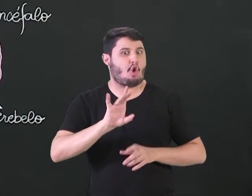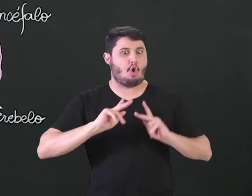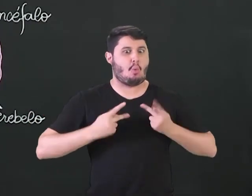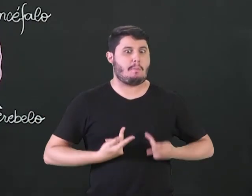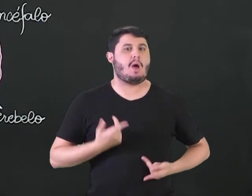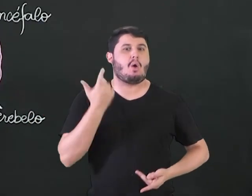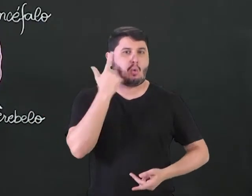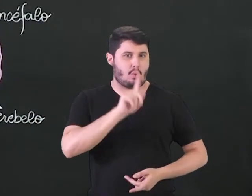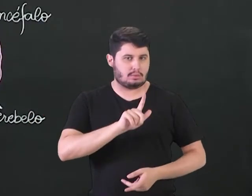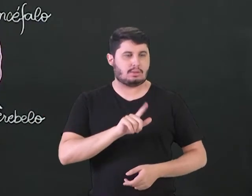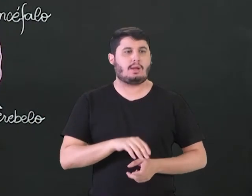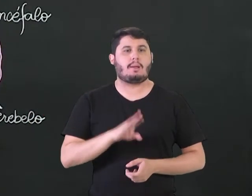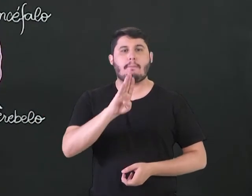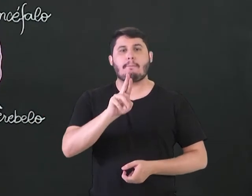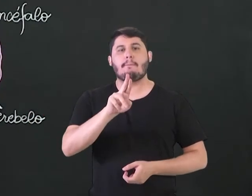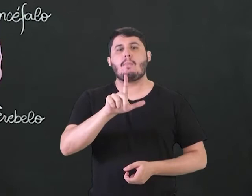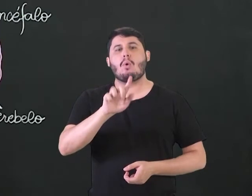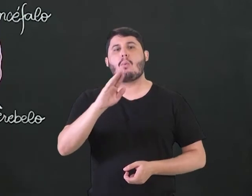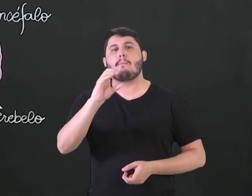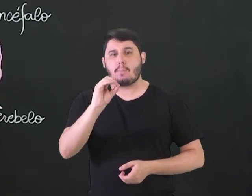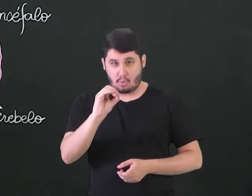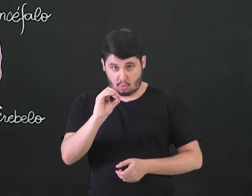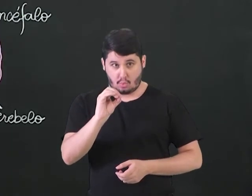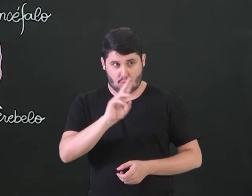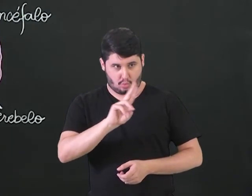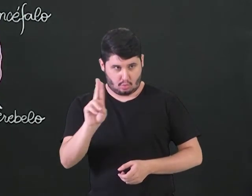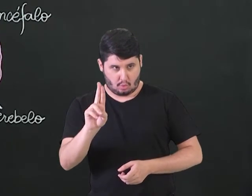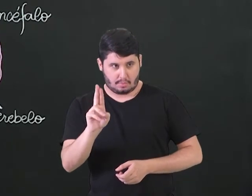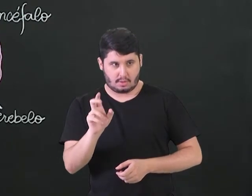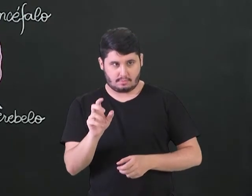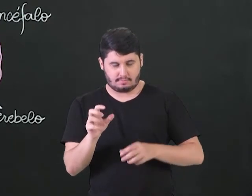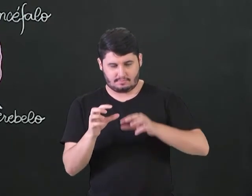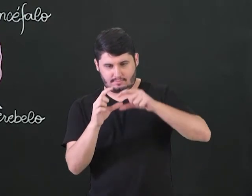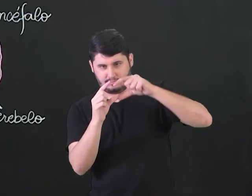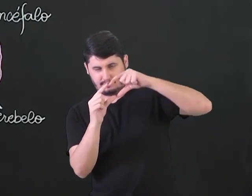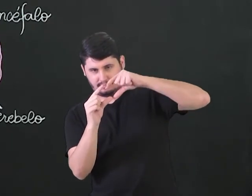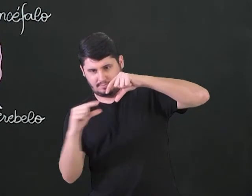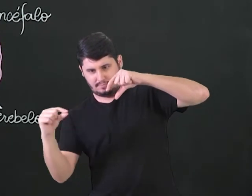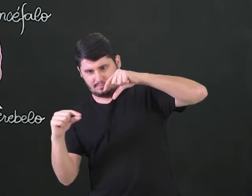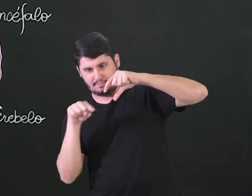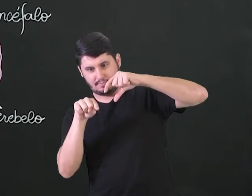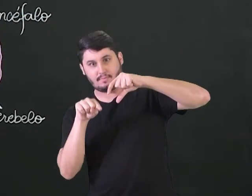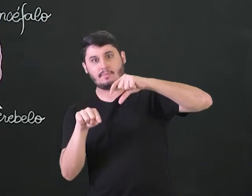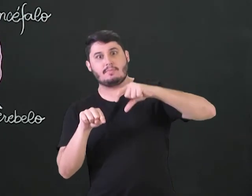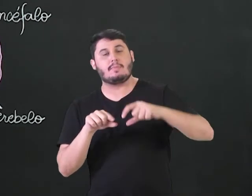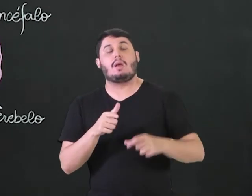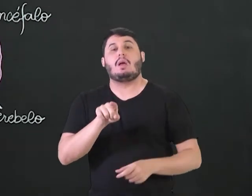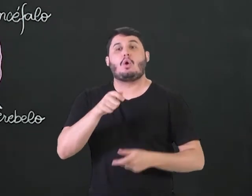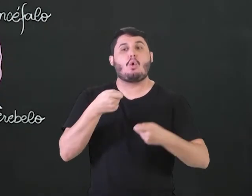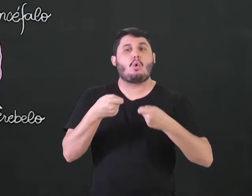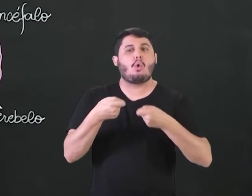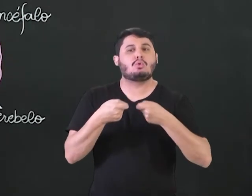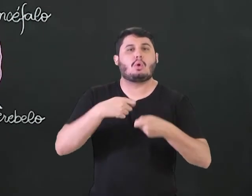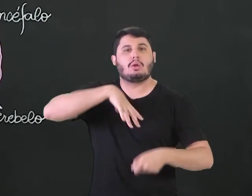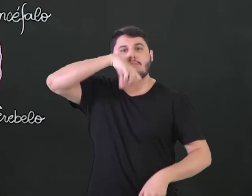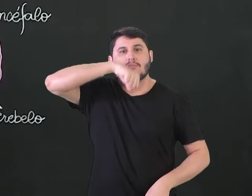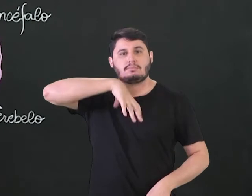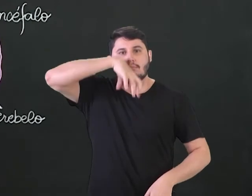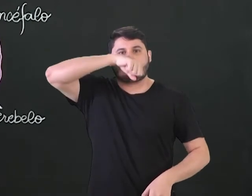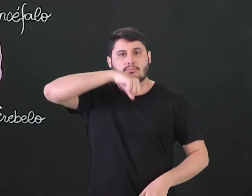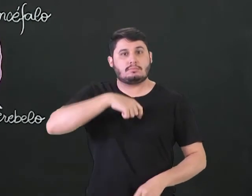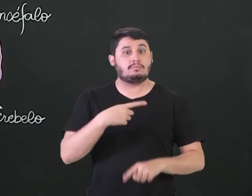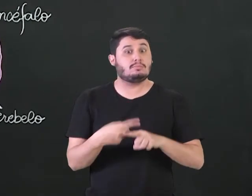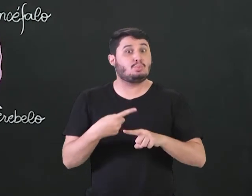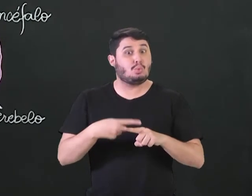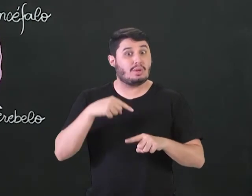o bulbo. O bulbo ele controla a nossa respiração. A gente não consegue prender a respiração e se manter assim. O bulbo ele força o